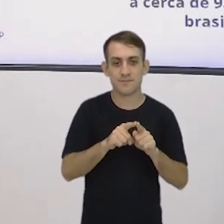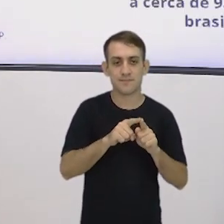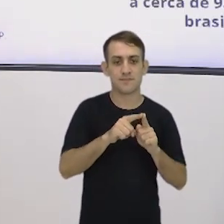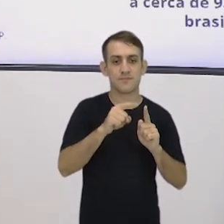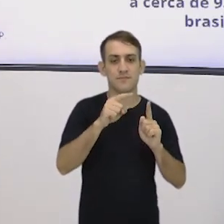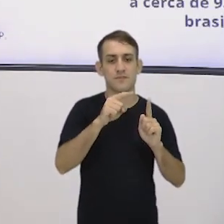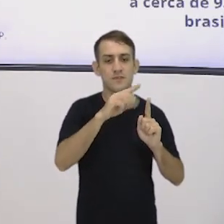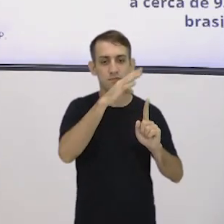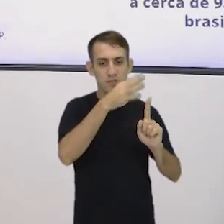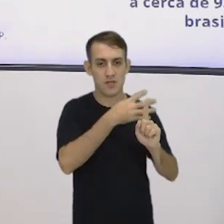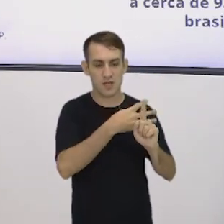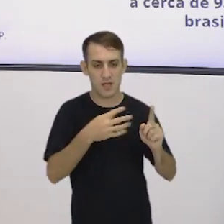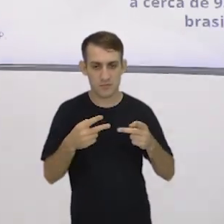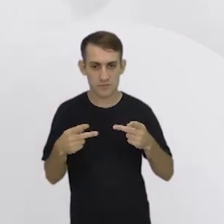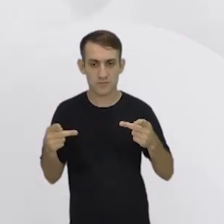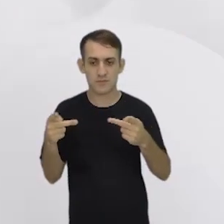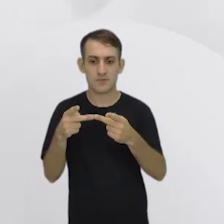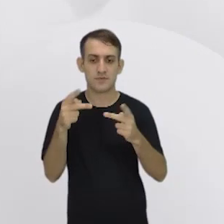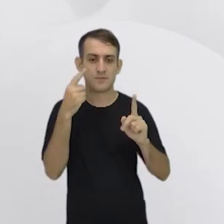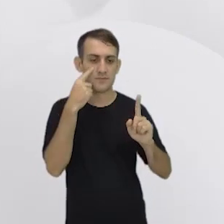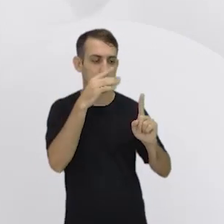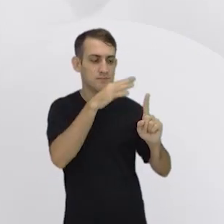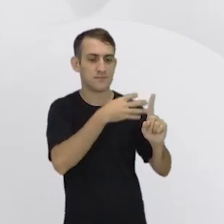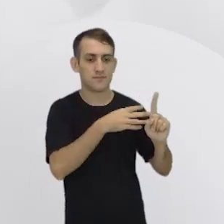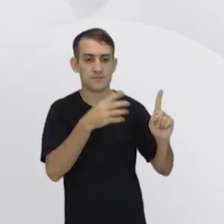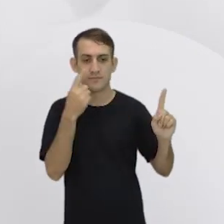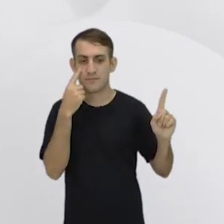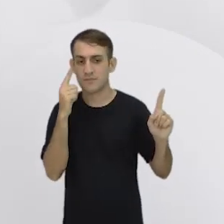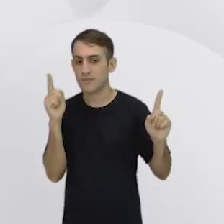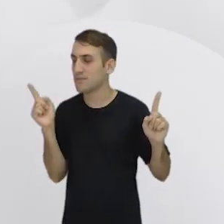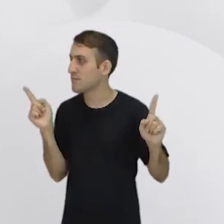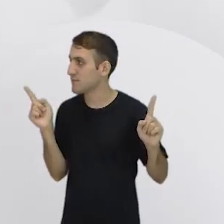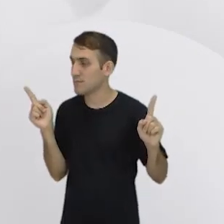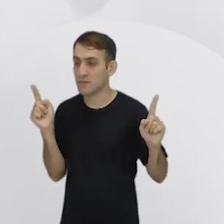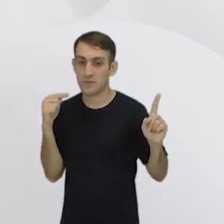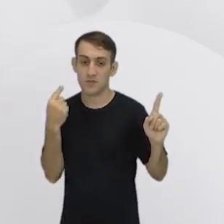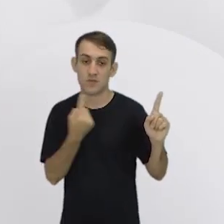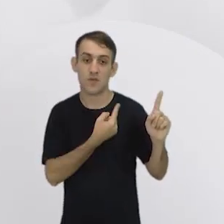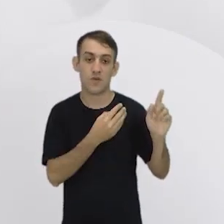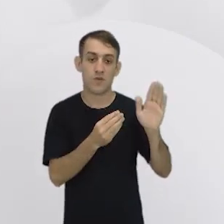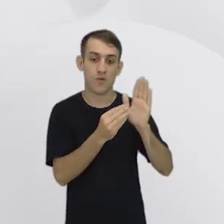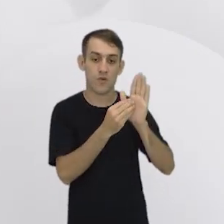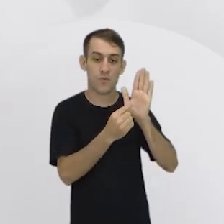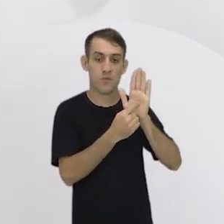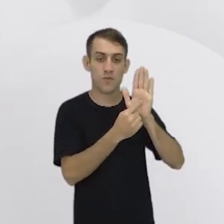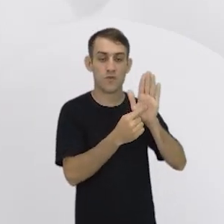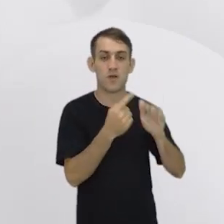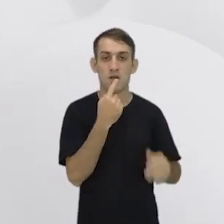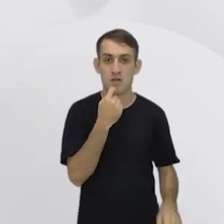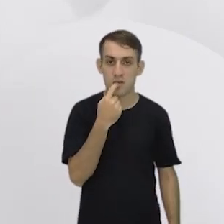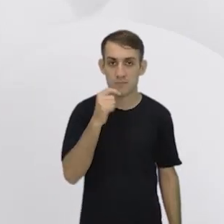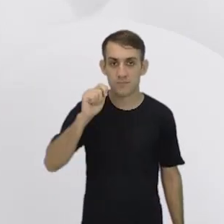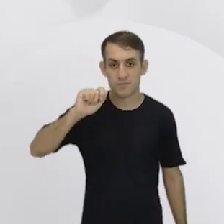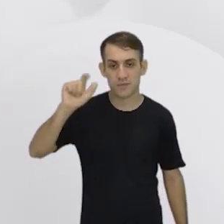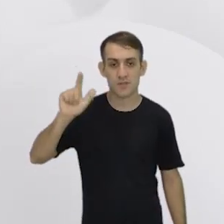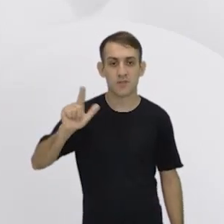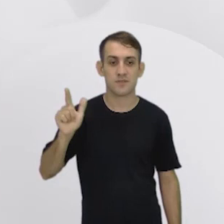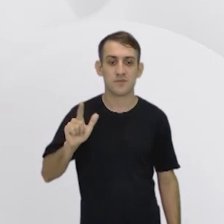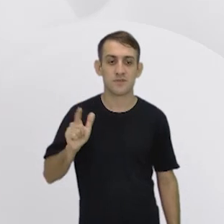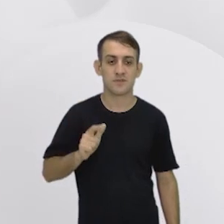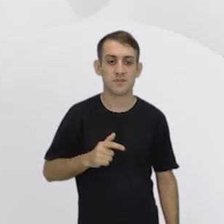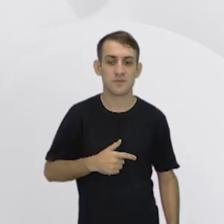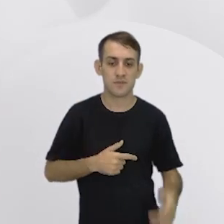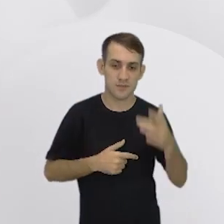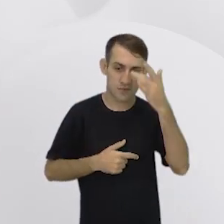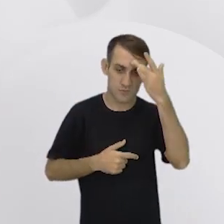de pizza. Olha como facilita, João. Ah, sim. Nós colocamos, né, em vermelho e em azul. Então, queda do número de